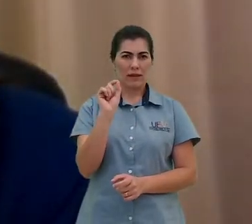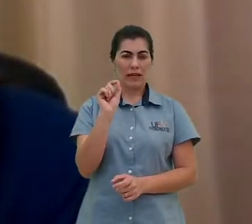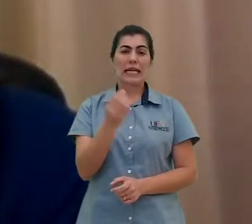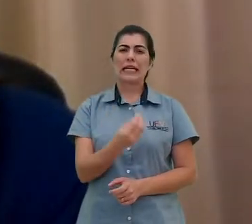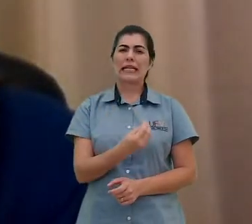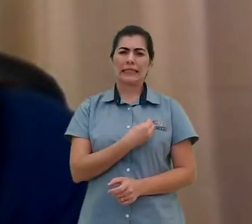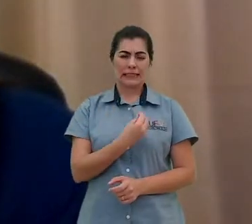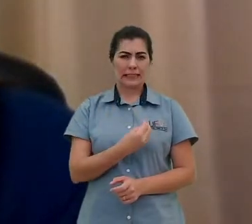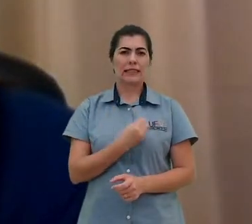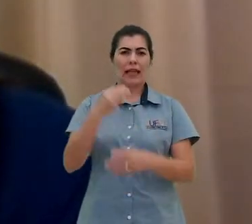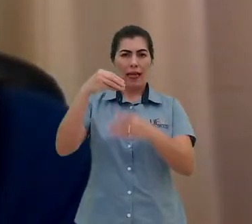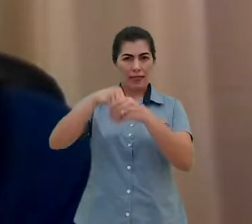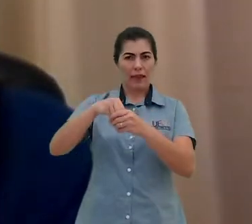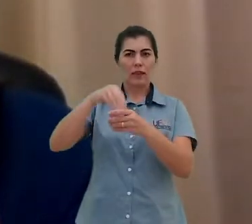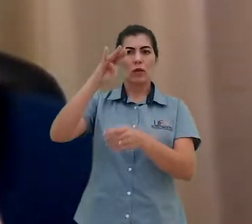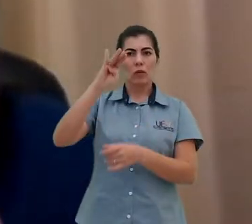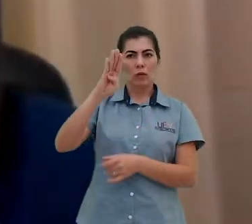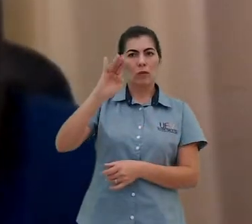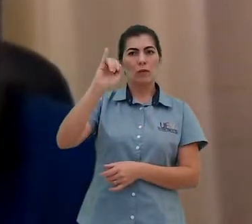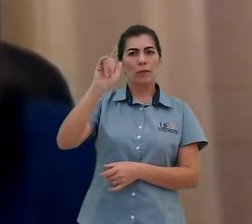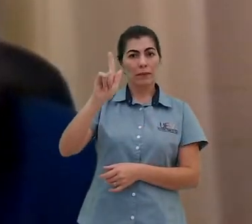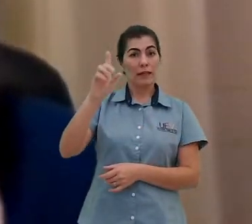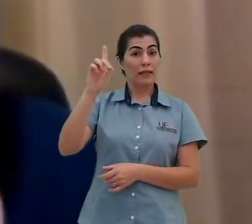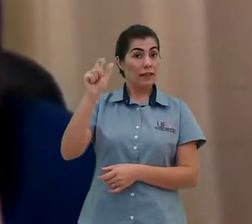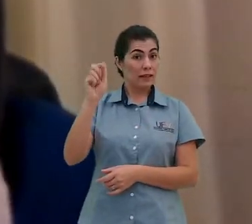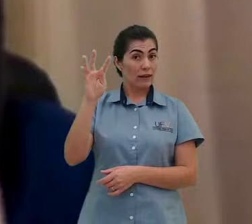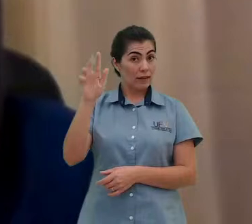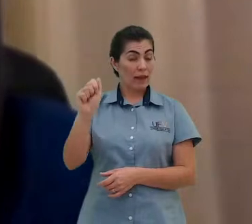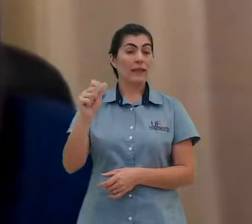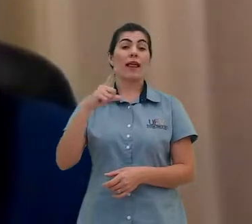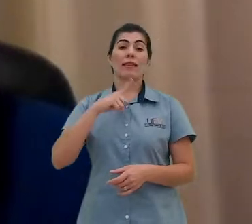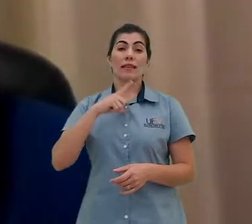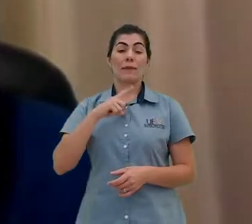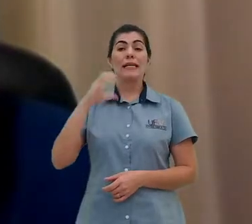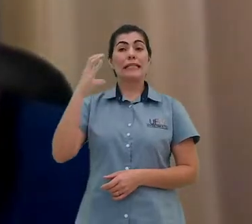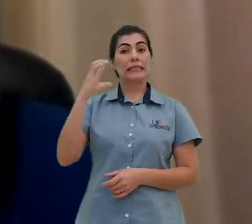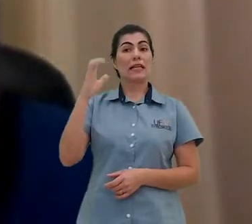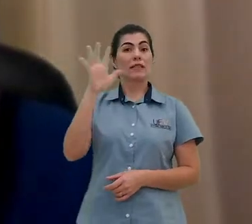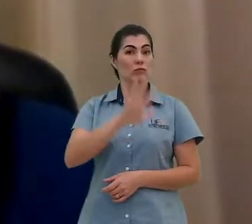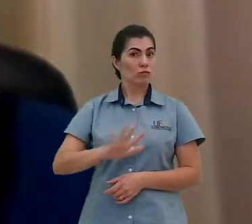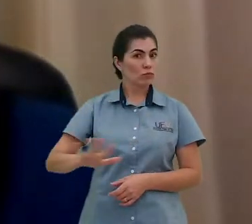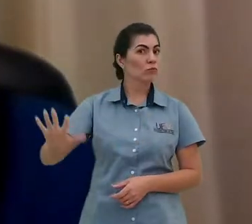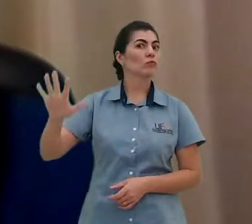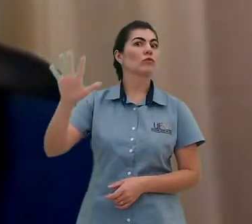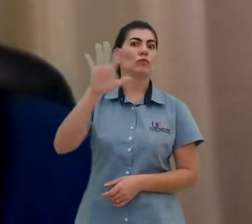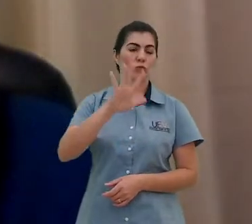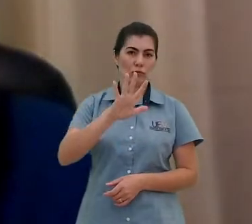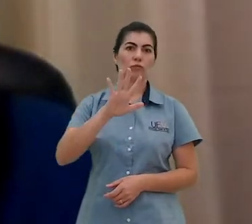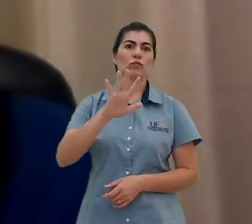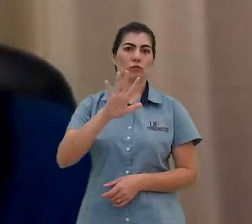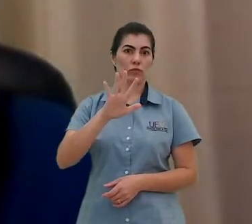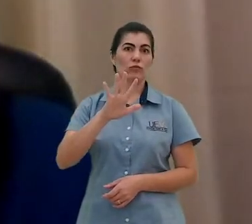no Big Data, ela existe também na ciência como um todo, tá?